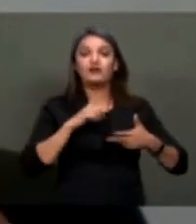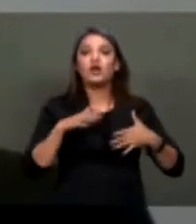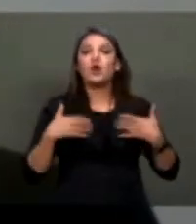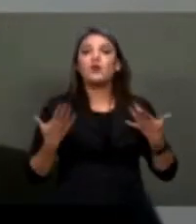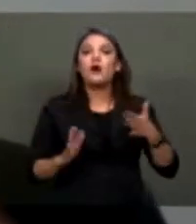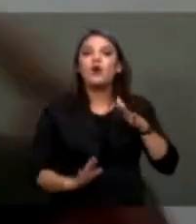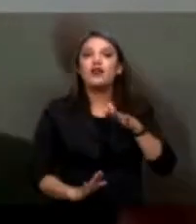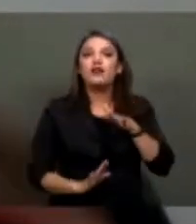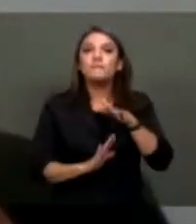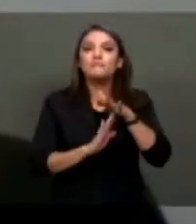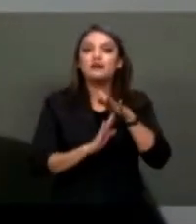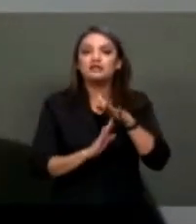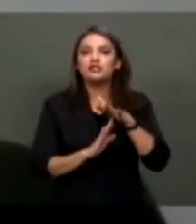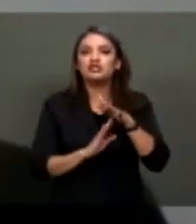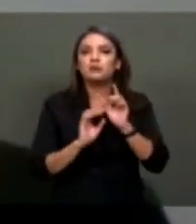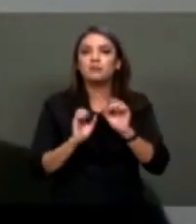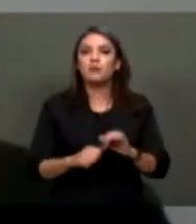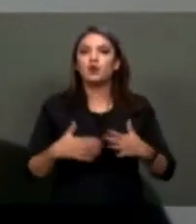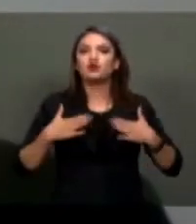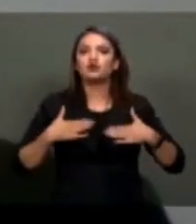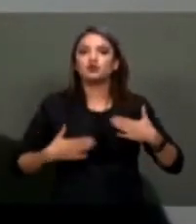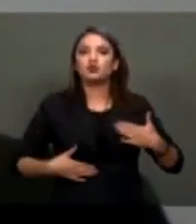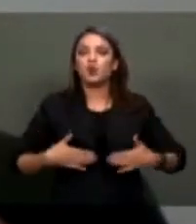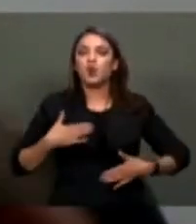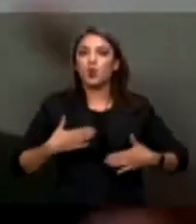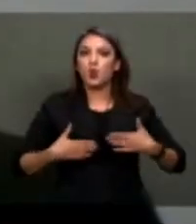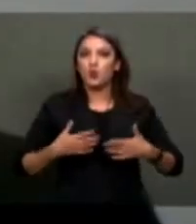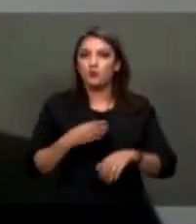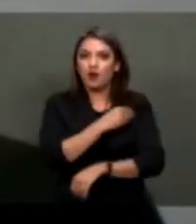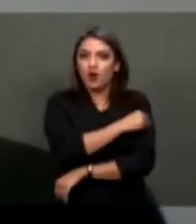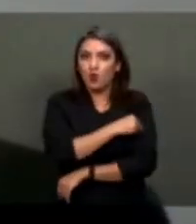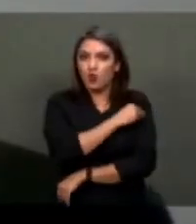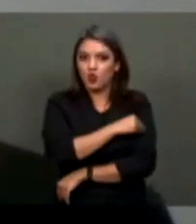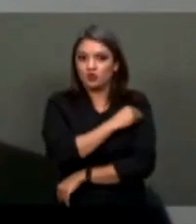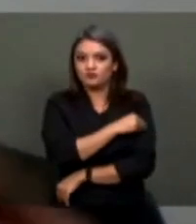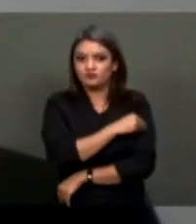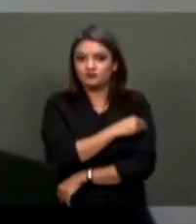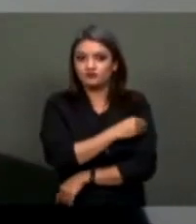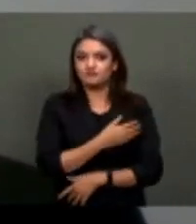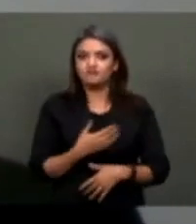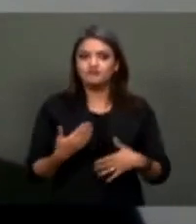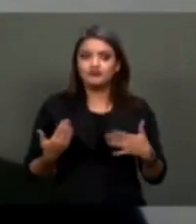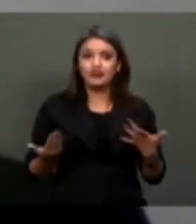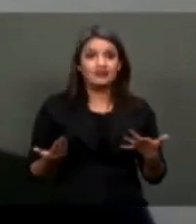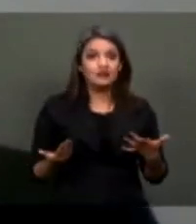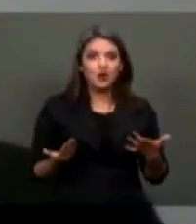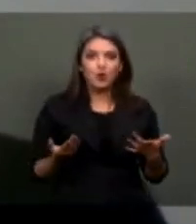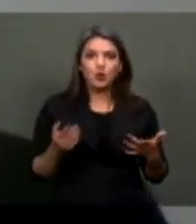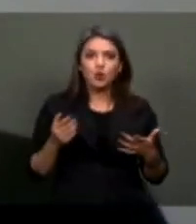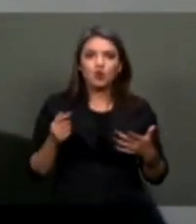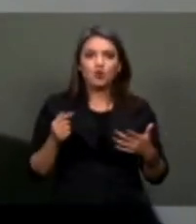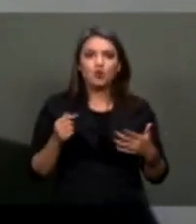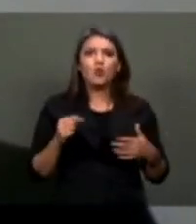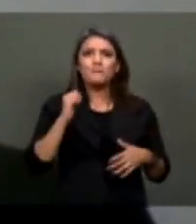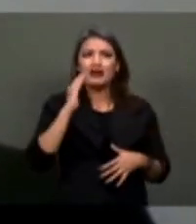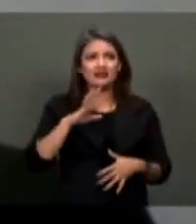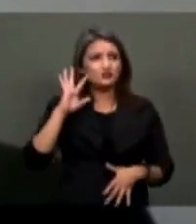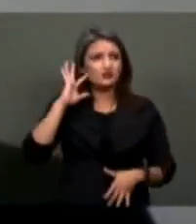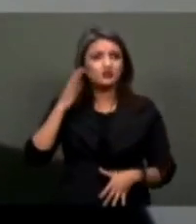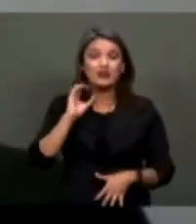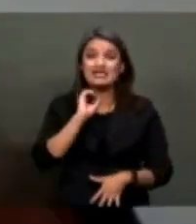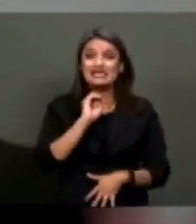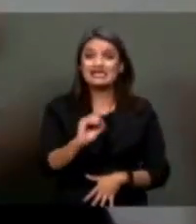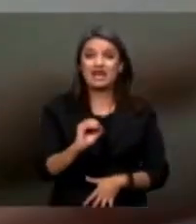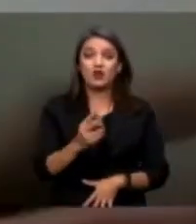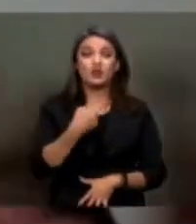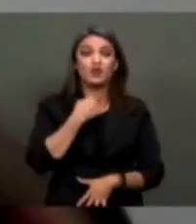limite de álcool no organismo humano essa política definida foi de Tolerância Zero foi uma decisão